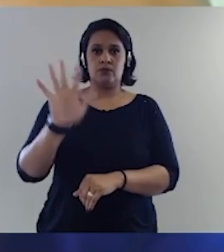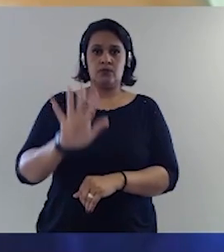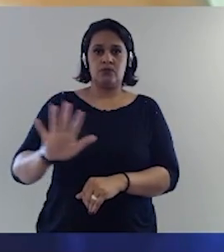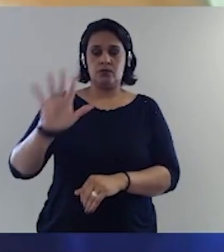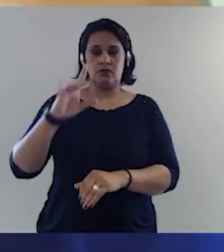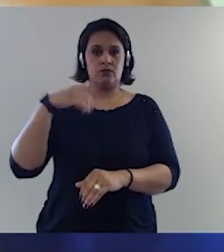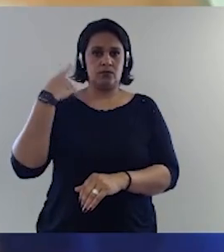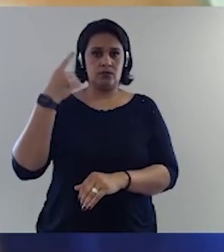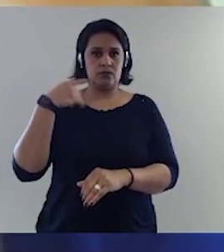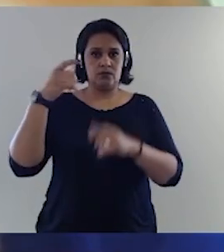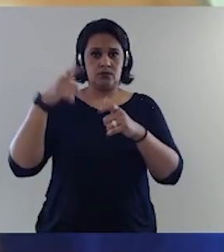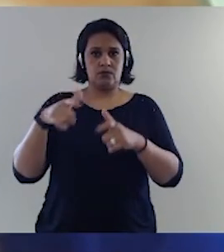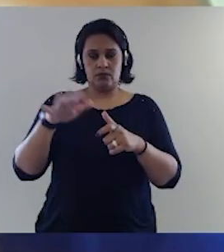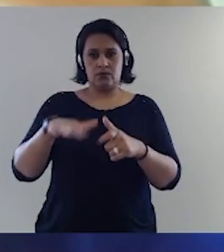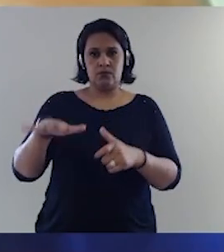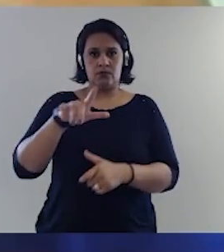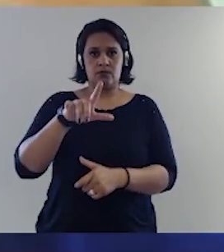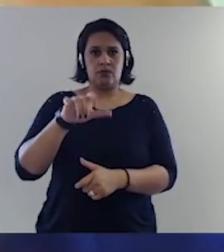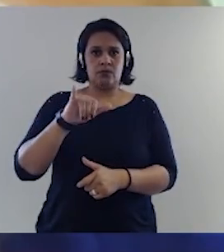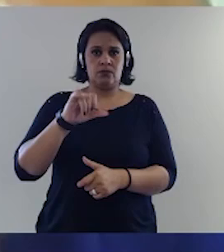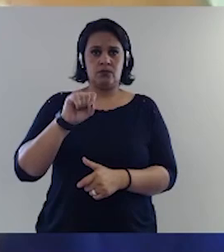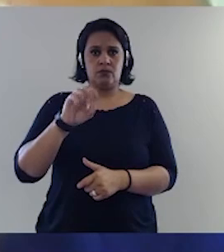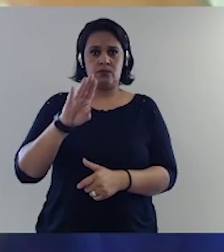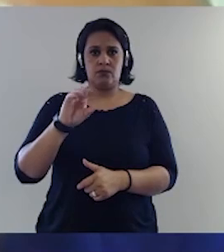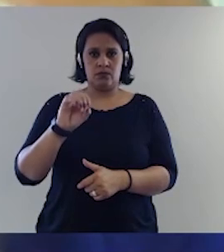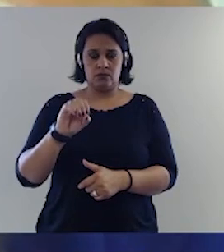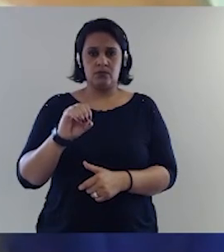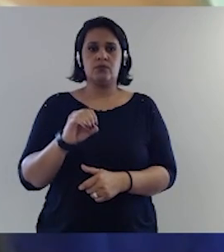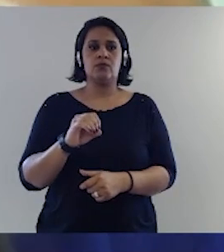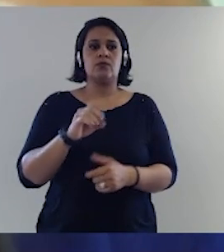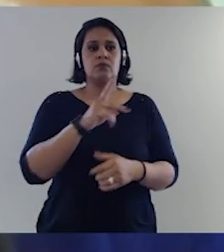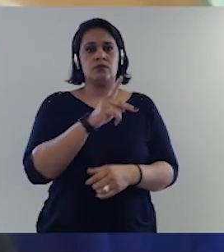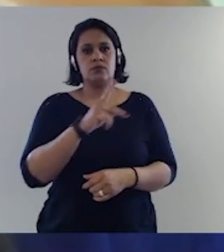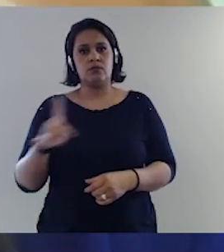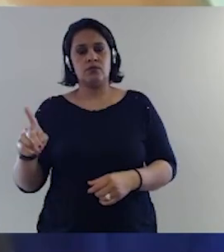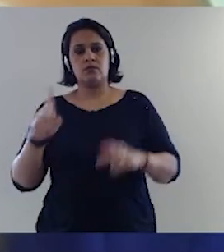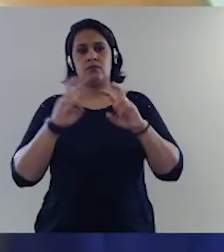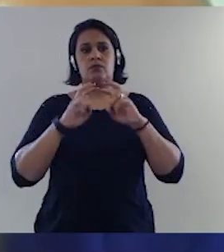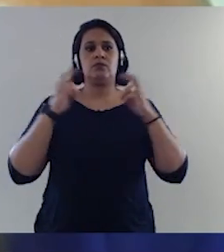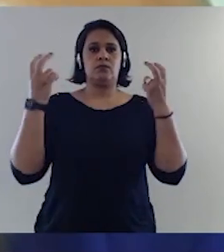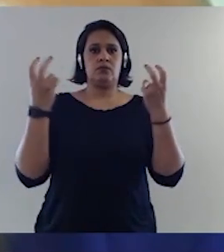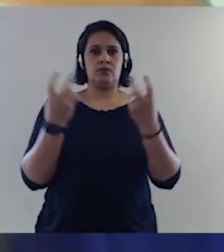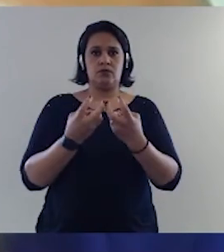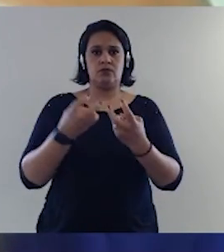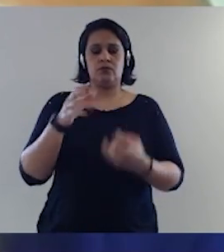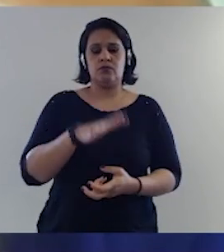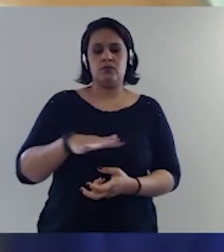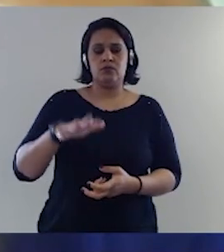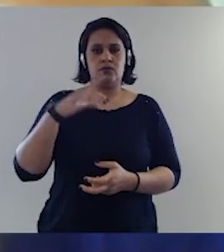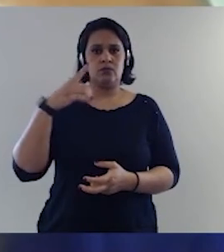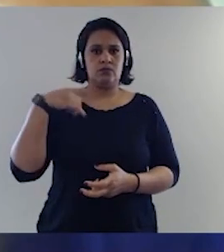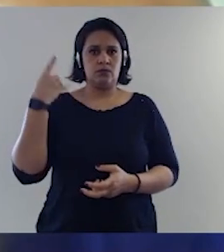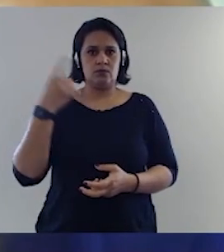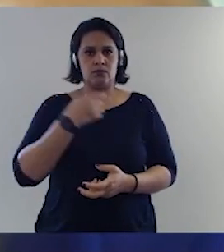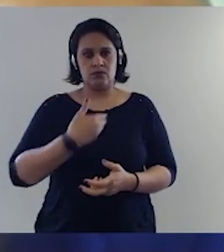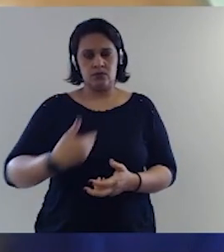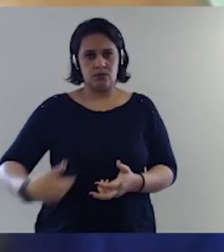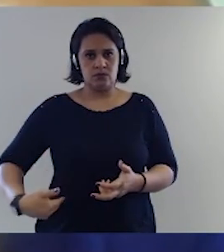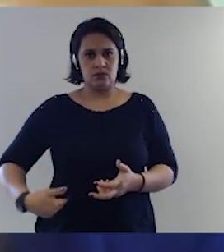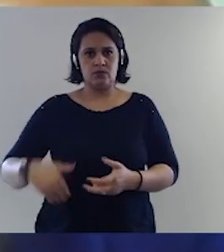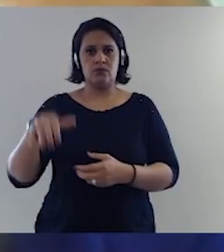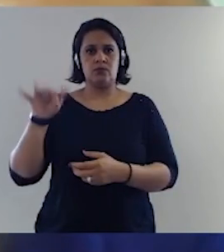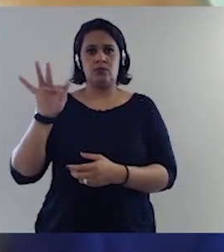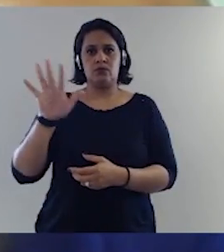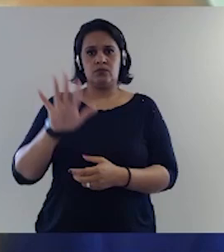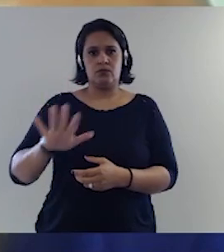Lisboa, presidente da Comissão do Departamento de Direito Público da